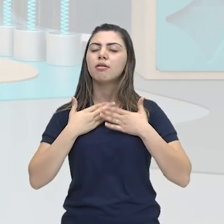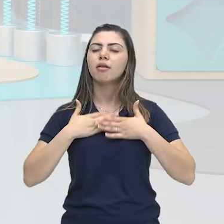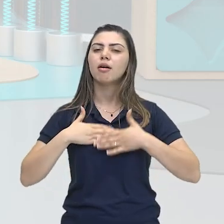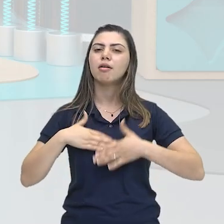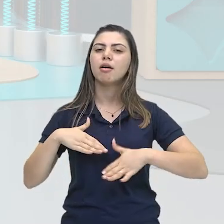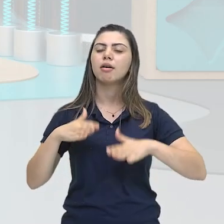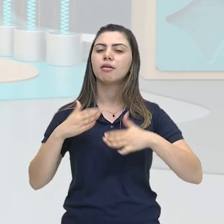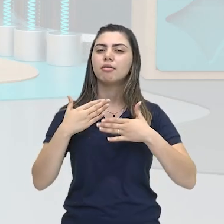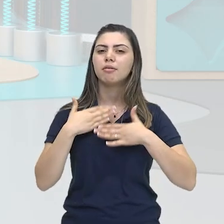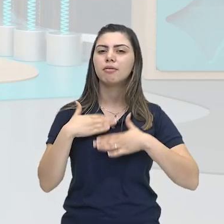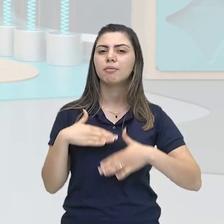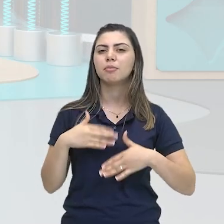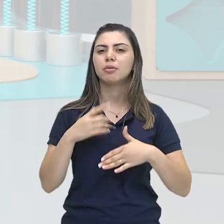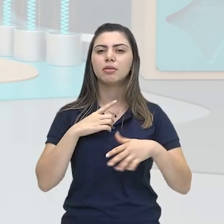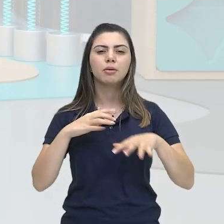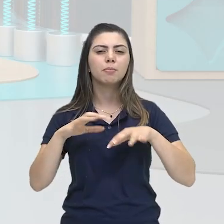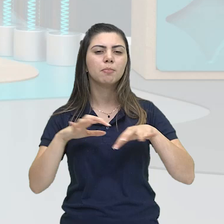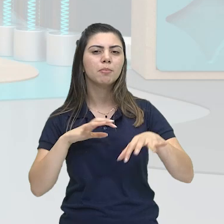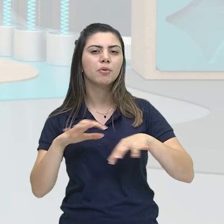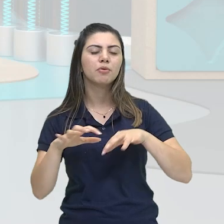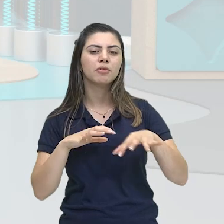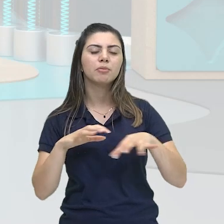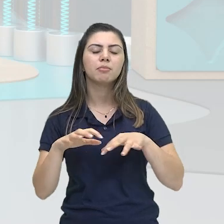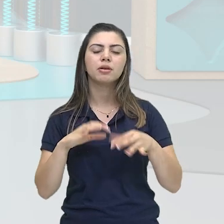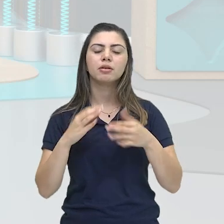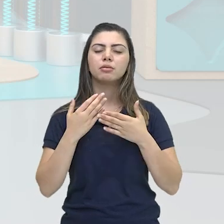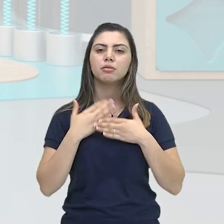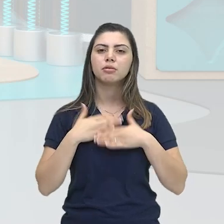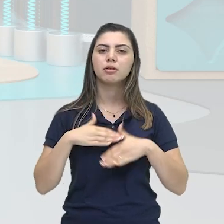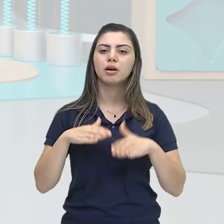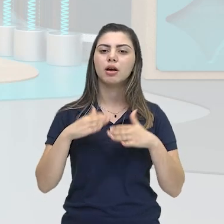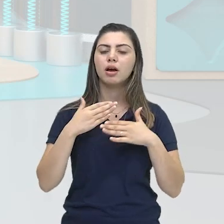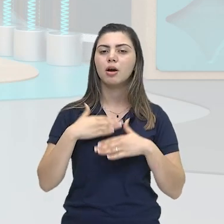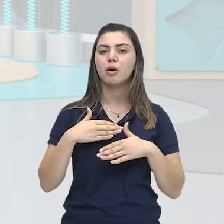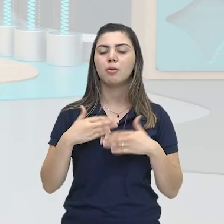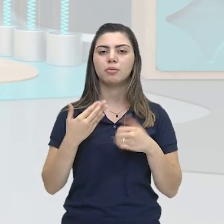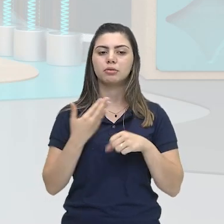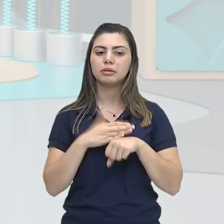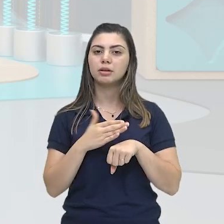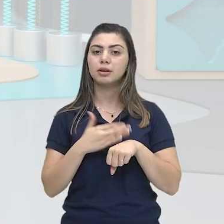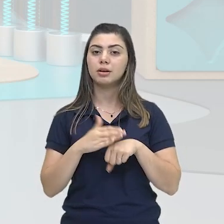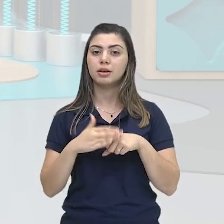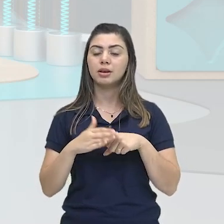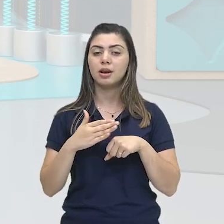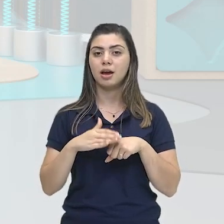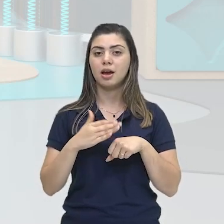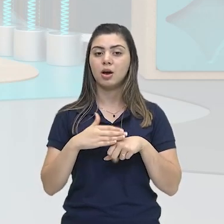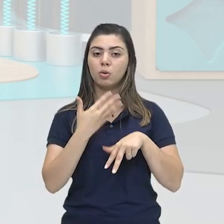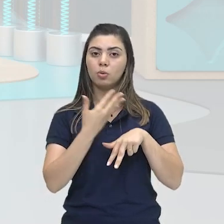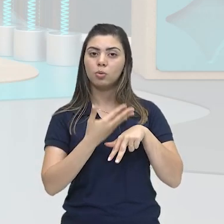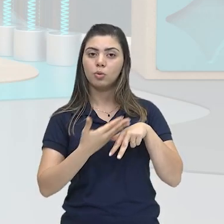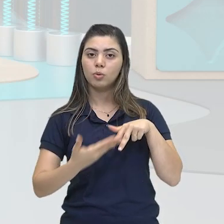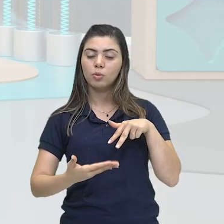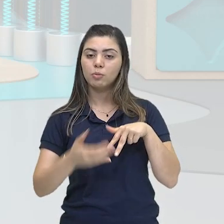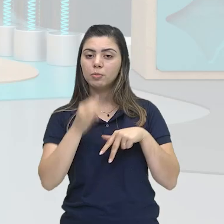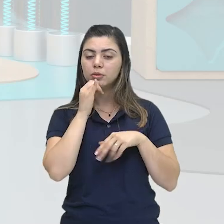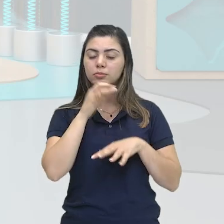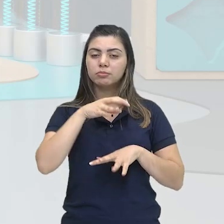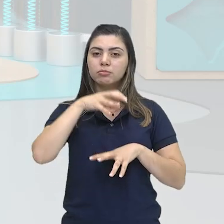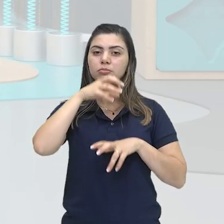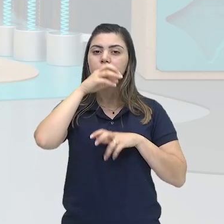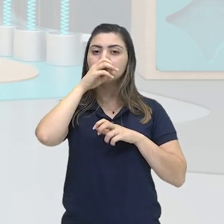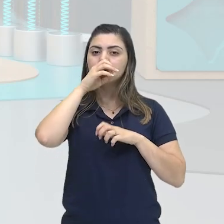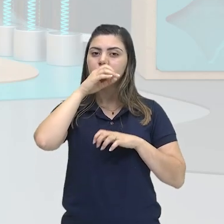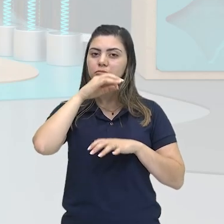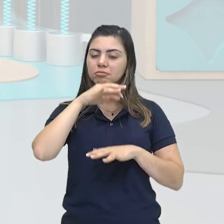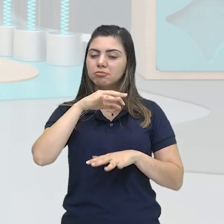onde a gente vai fazendo movimento por movimento para trabalhar o nosso corpo como um todo, trabalhar a questão da respiração